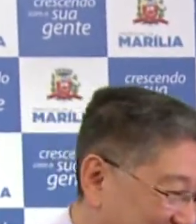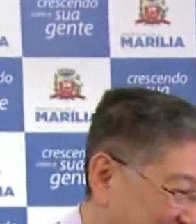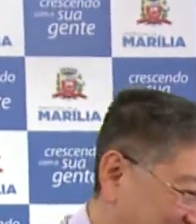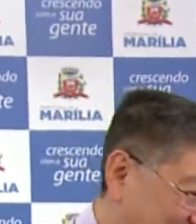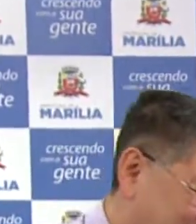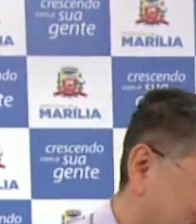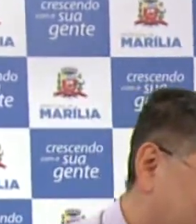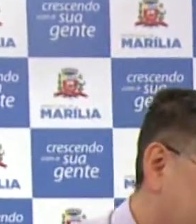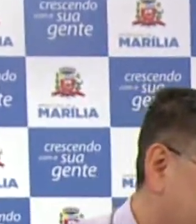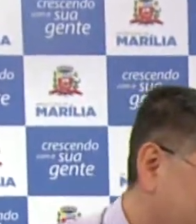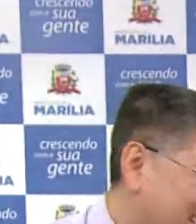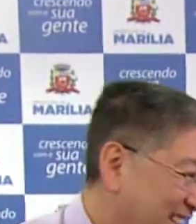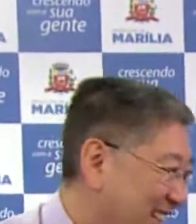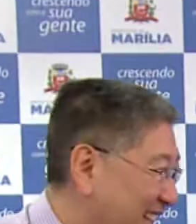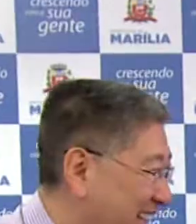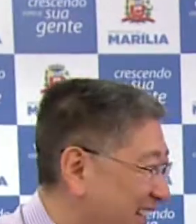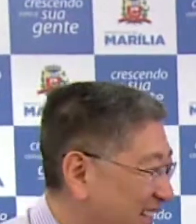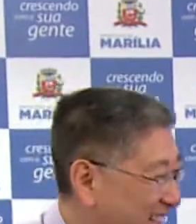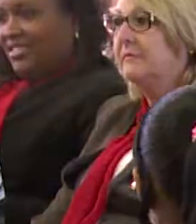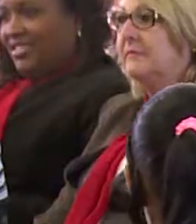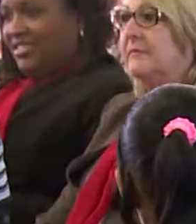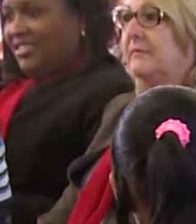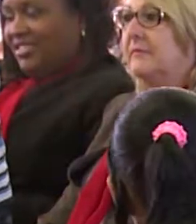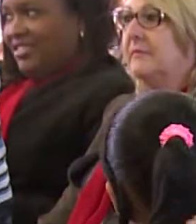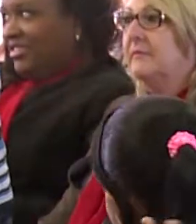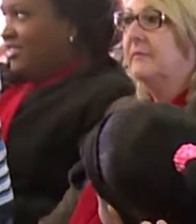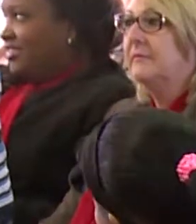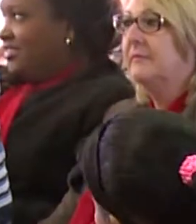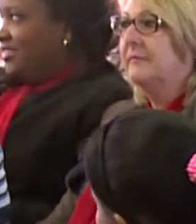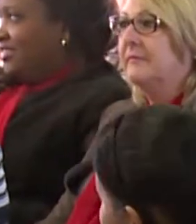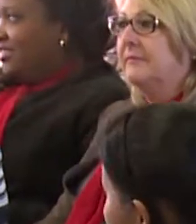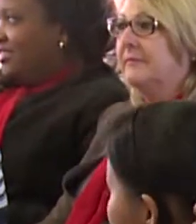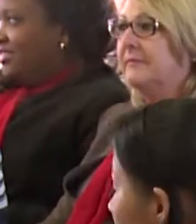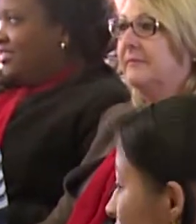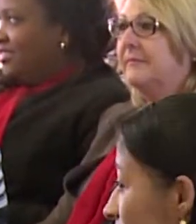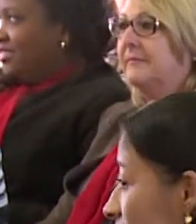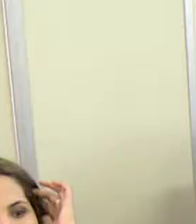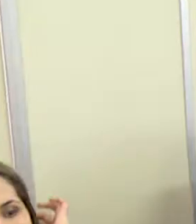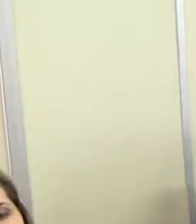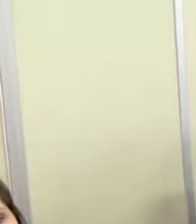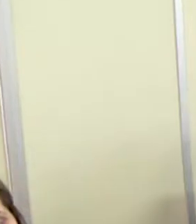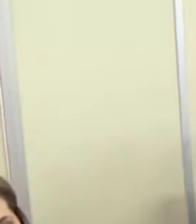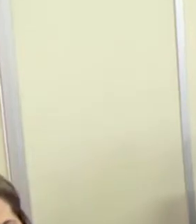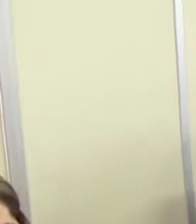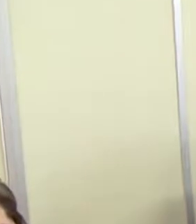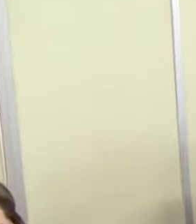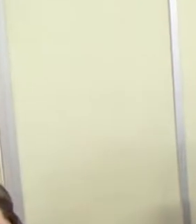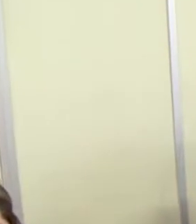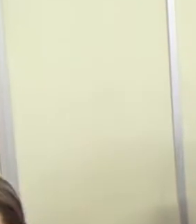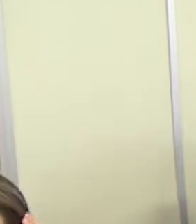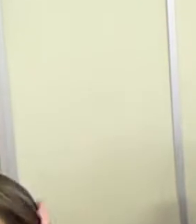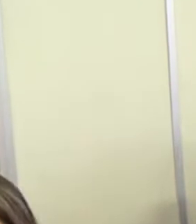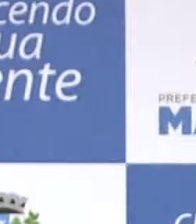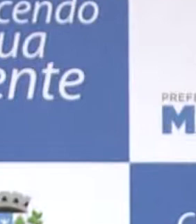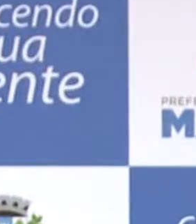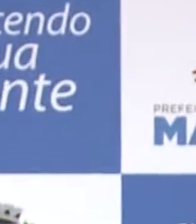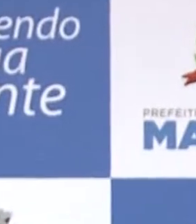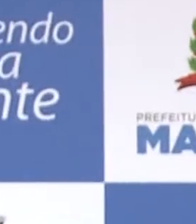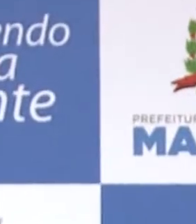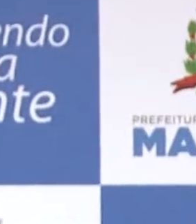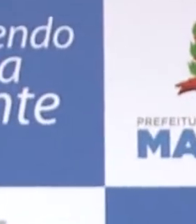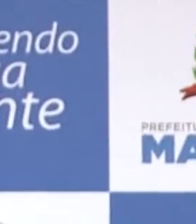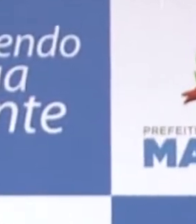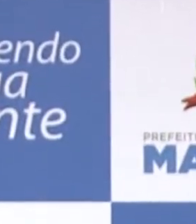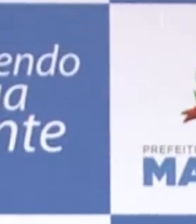duas Emef Paulo Freire Isaltino de Campos o objetivo é atender em 2015 a todas as unidades escolares